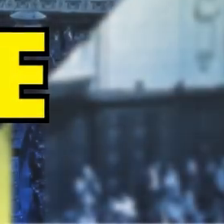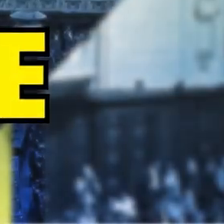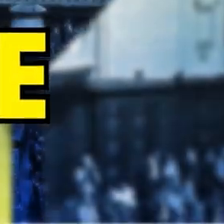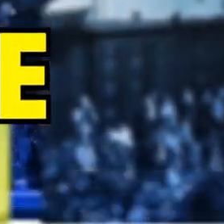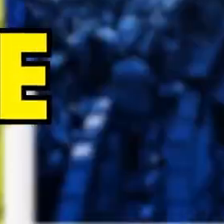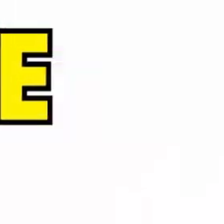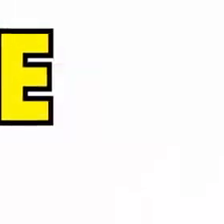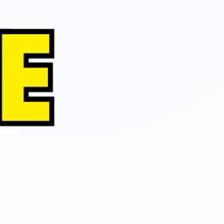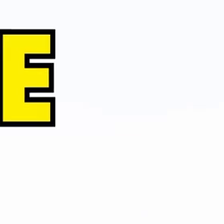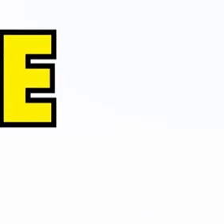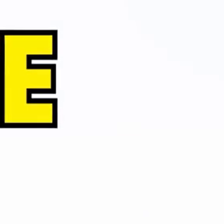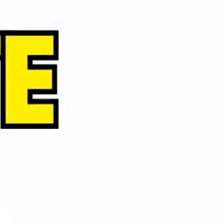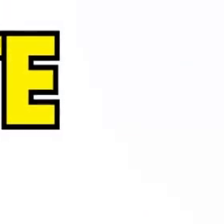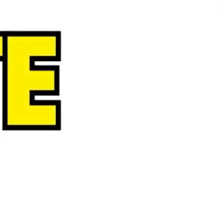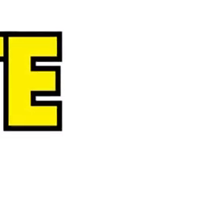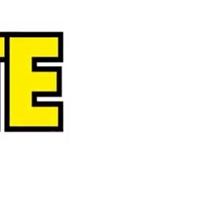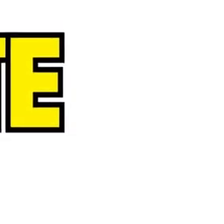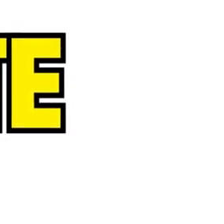Tchau!